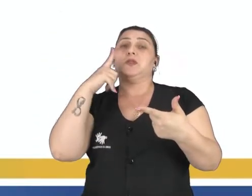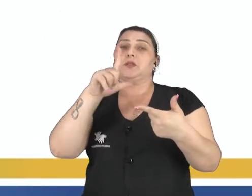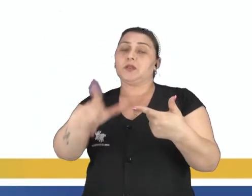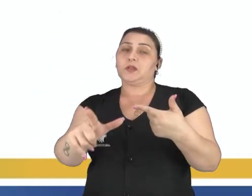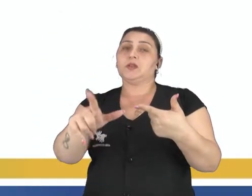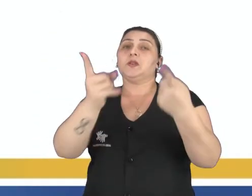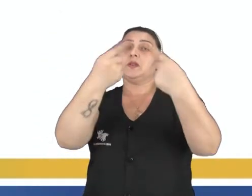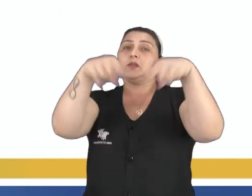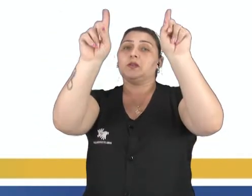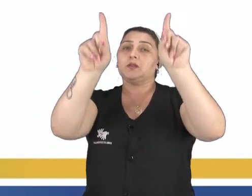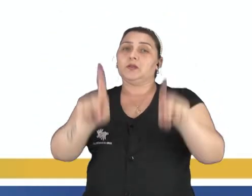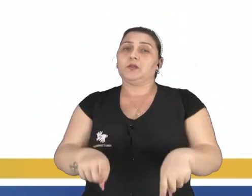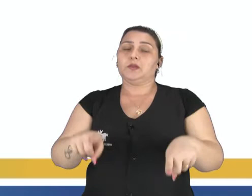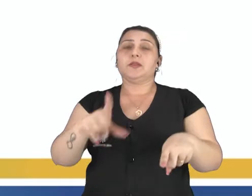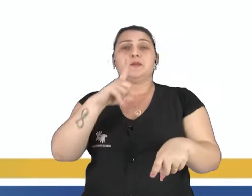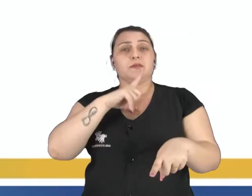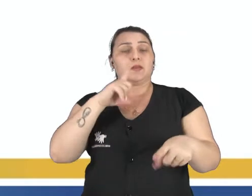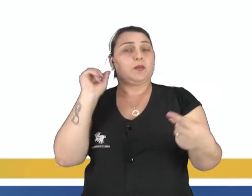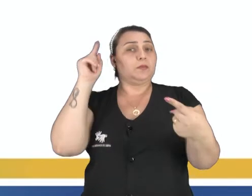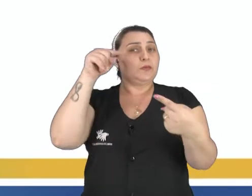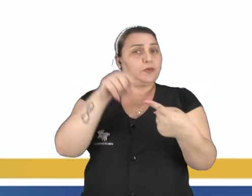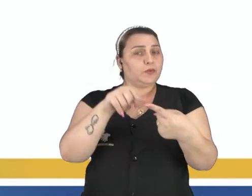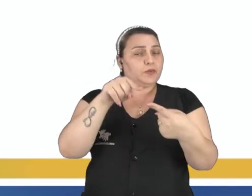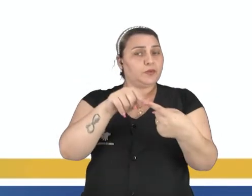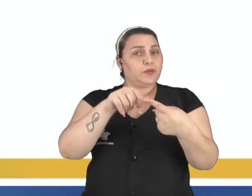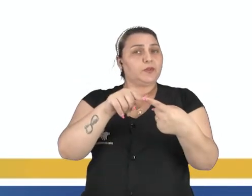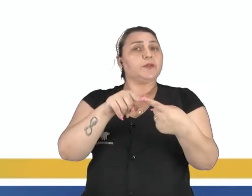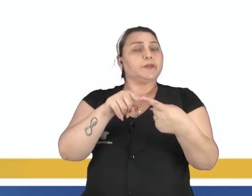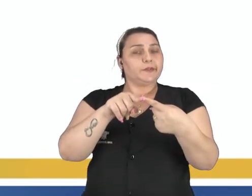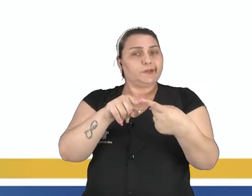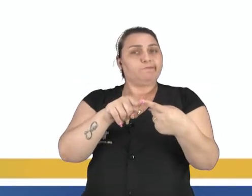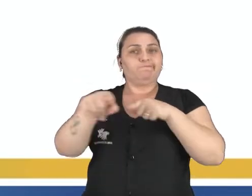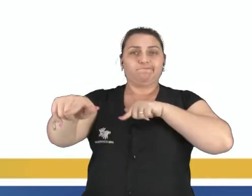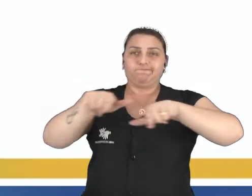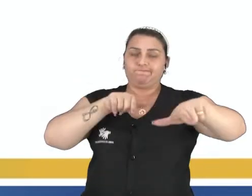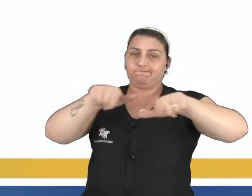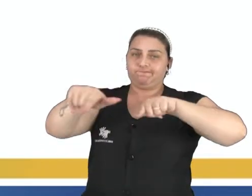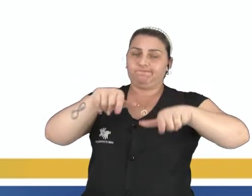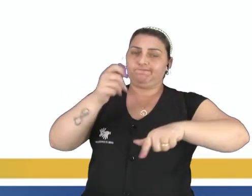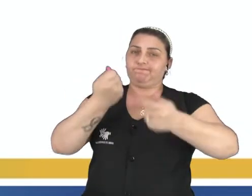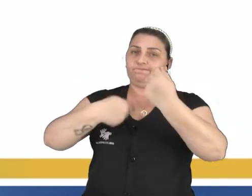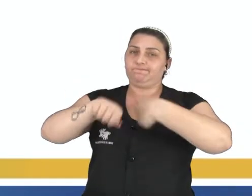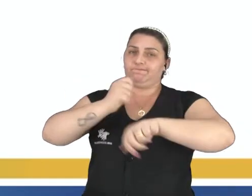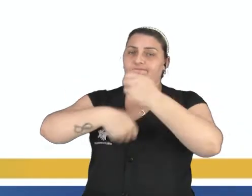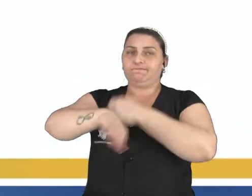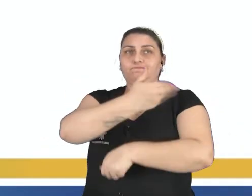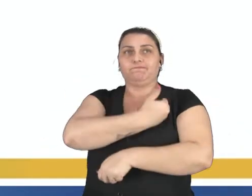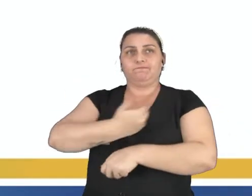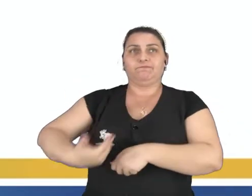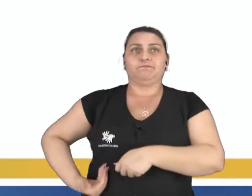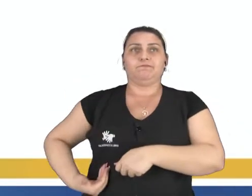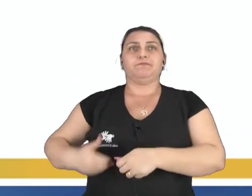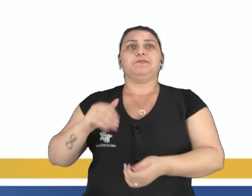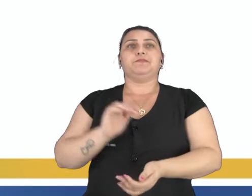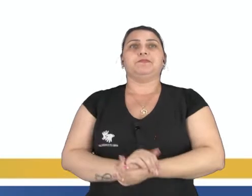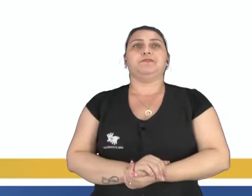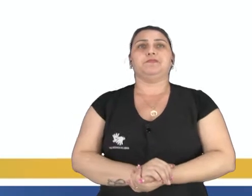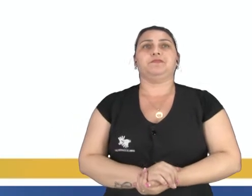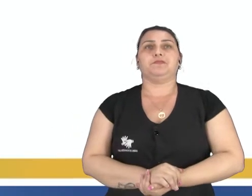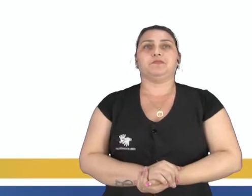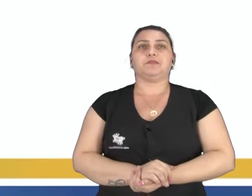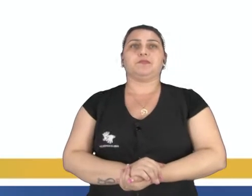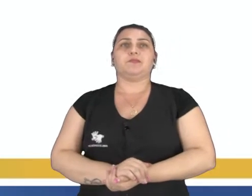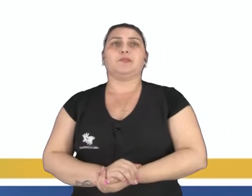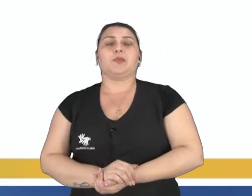Ganhou um corpo que tem a função de estabelecer a administração pública. É quem administra, quem vai